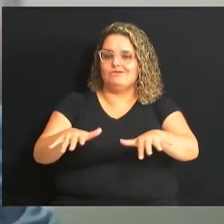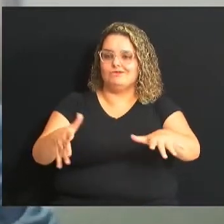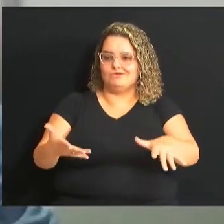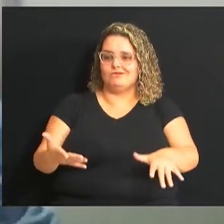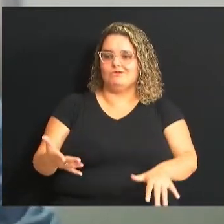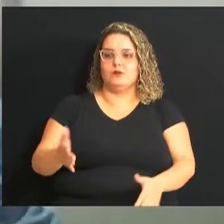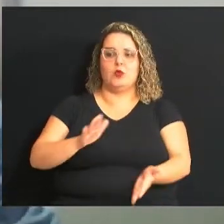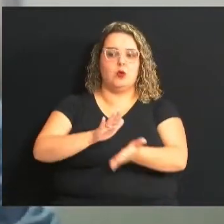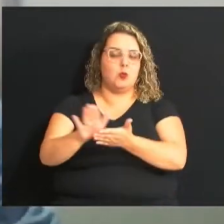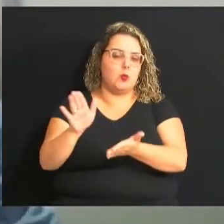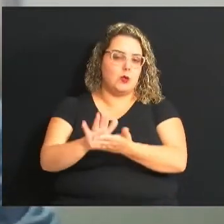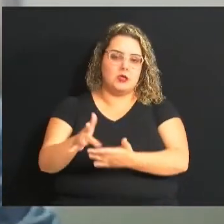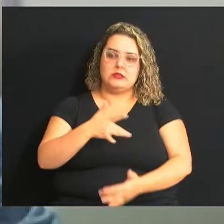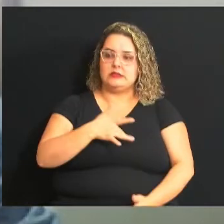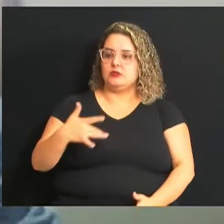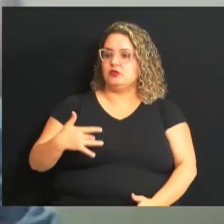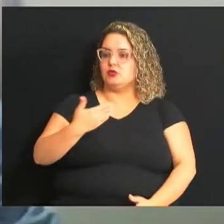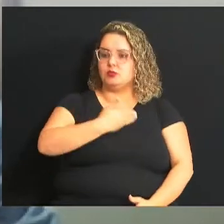com doenças